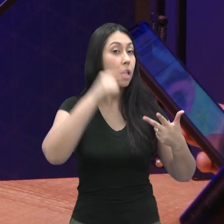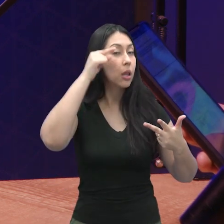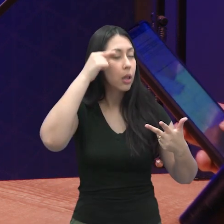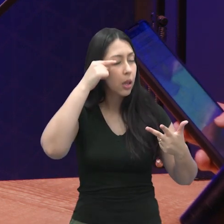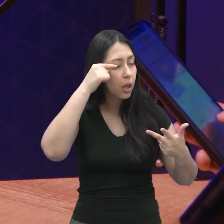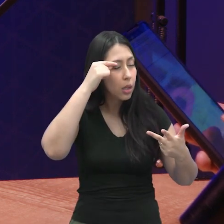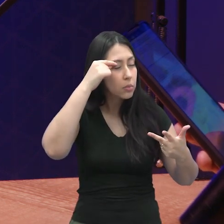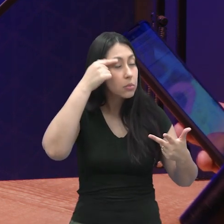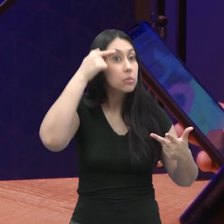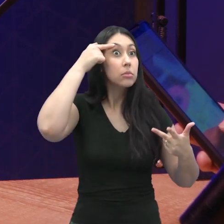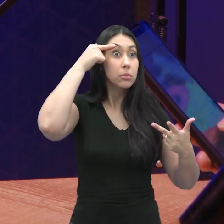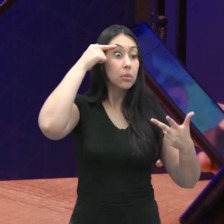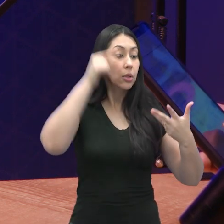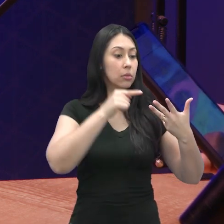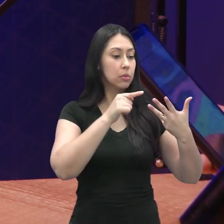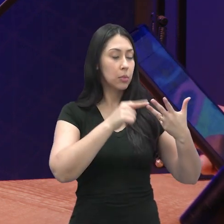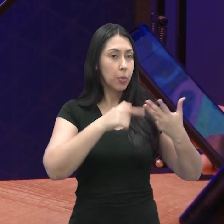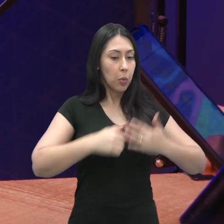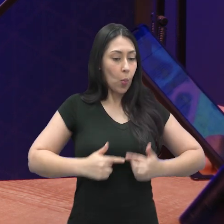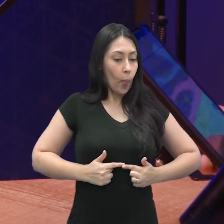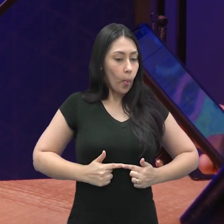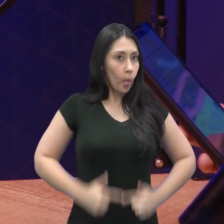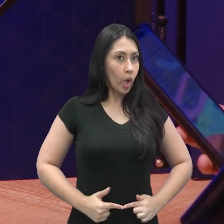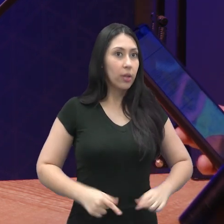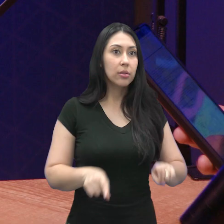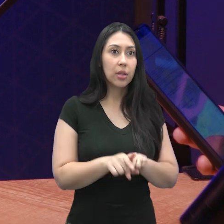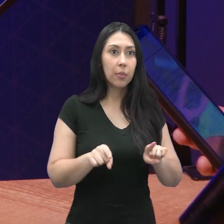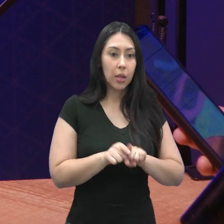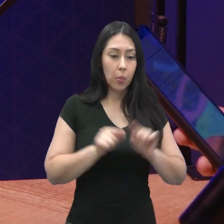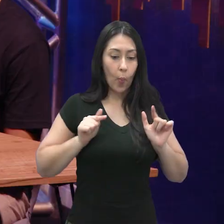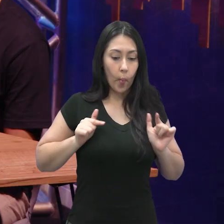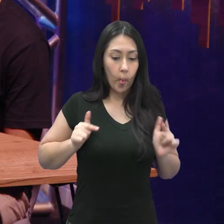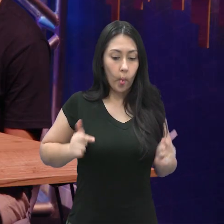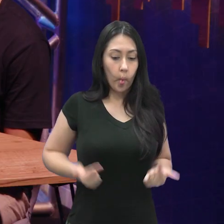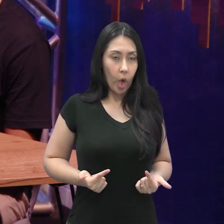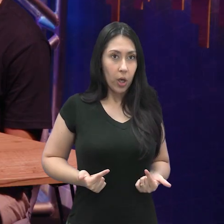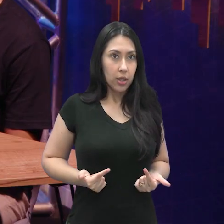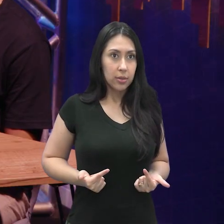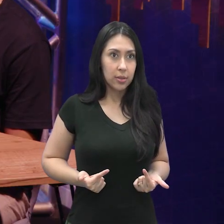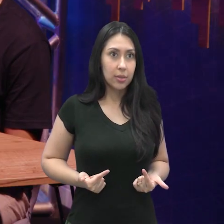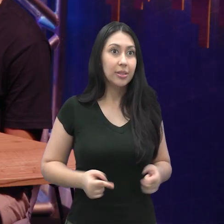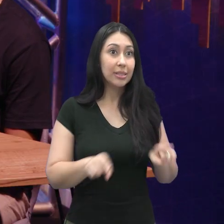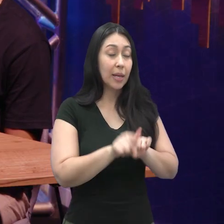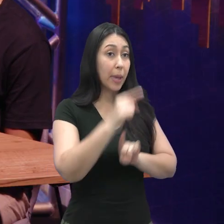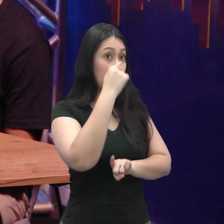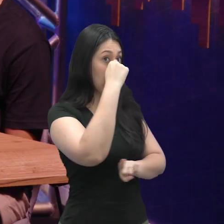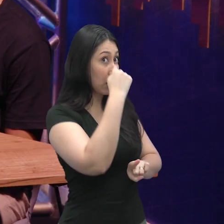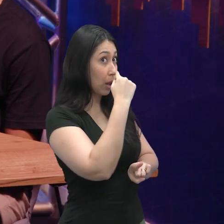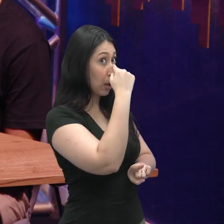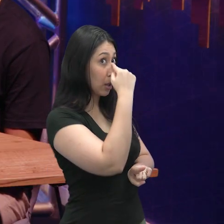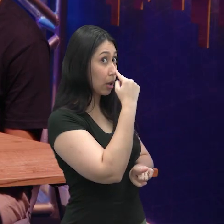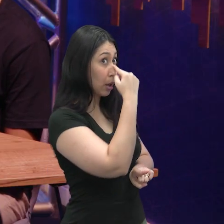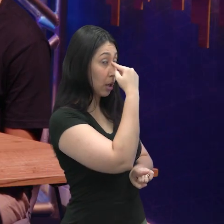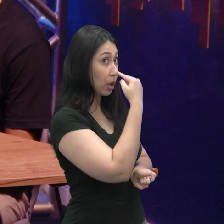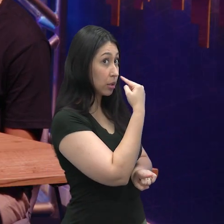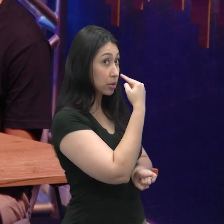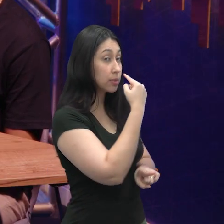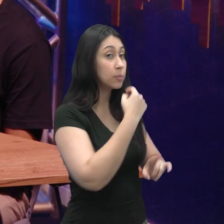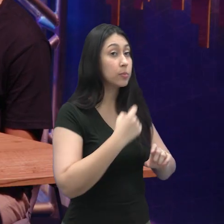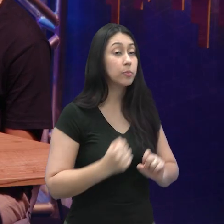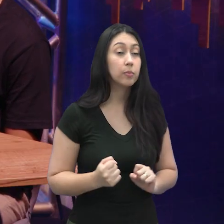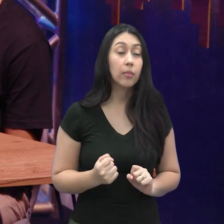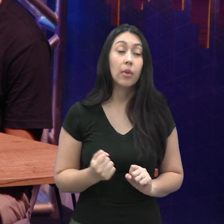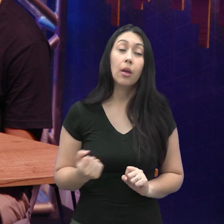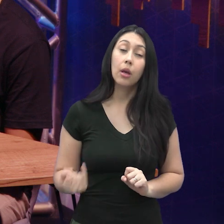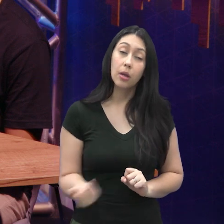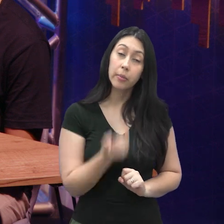de pálpebra, abdominoplastia, lifting de mama e rinoplastia, né? É interessante a gente colocar aqui